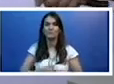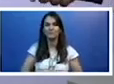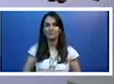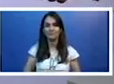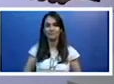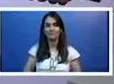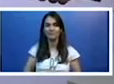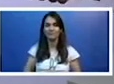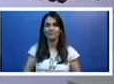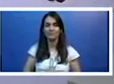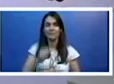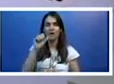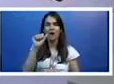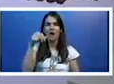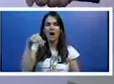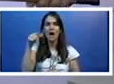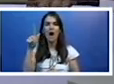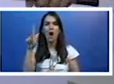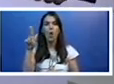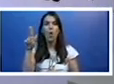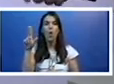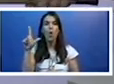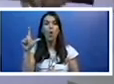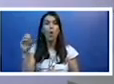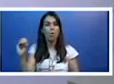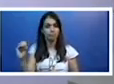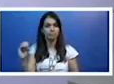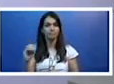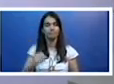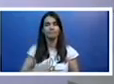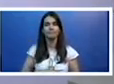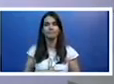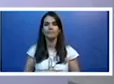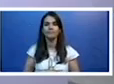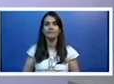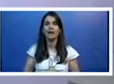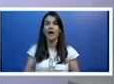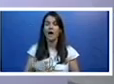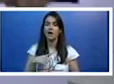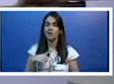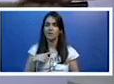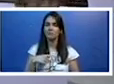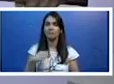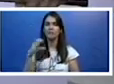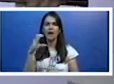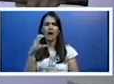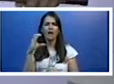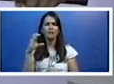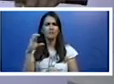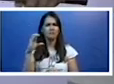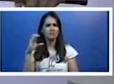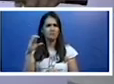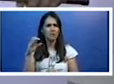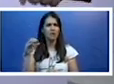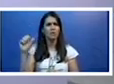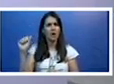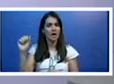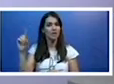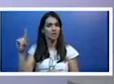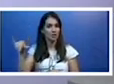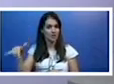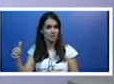No lugar do cateto adjacente, do CA, nós vamos colocar o x. E no lugar do